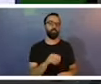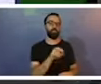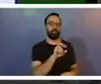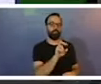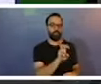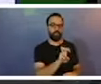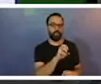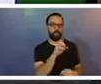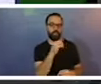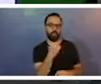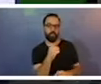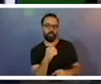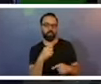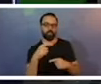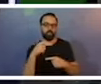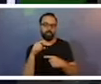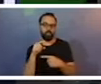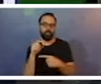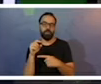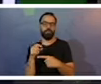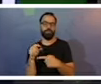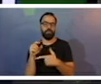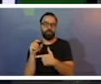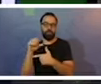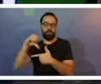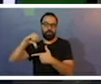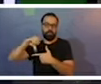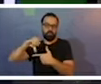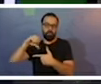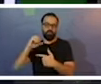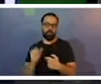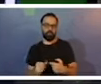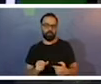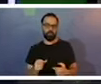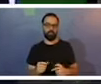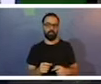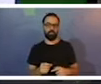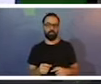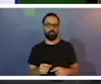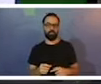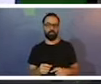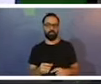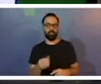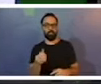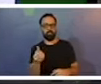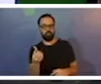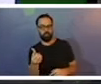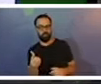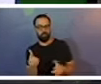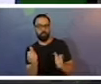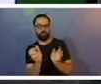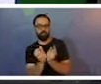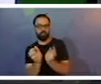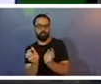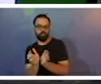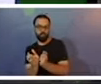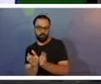por 9, igual a 6, mais 54 não é igual a